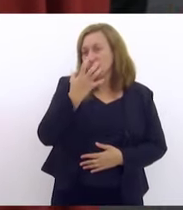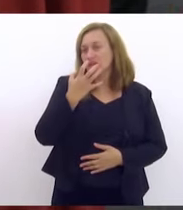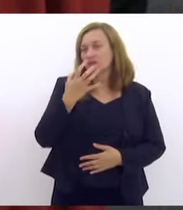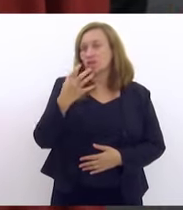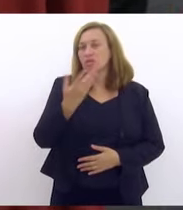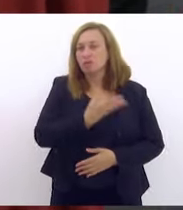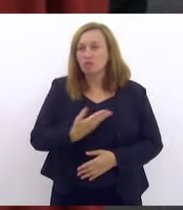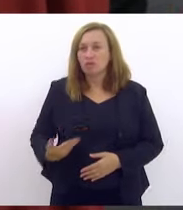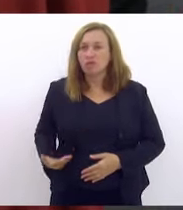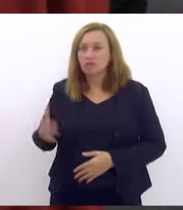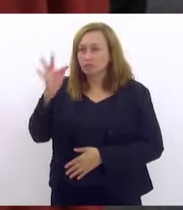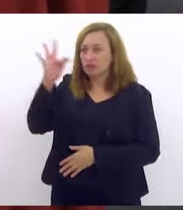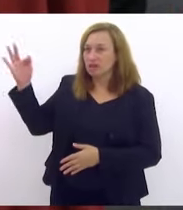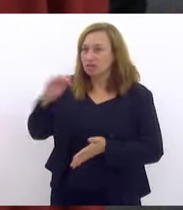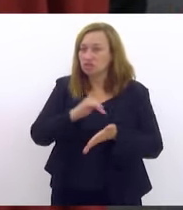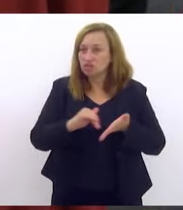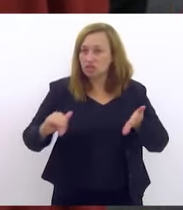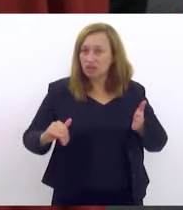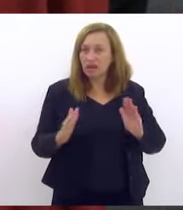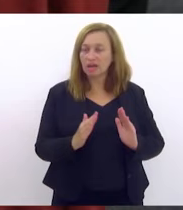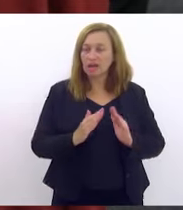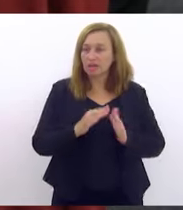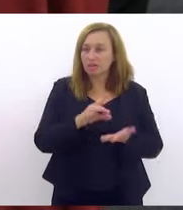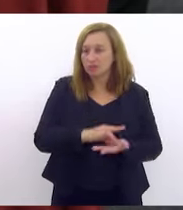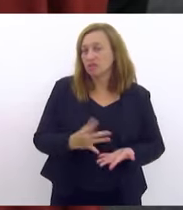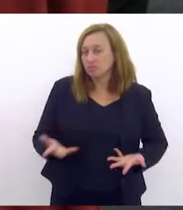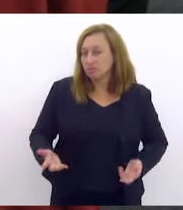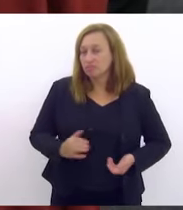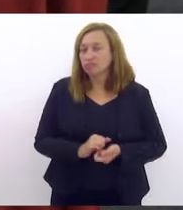retirar a residência oficial.